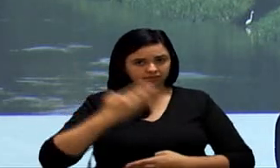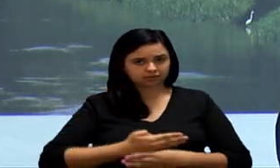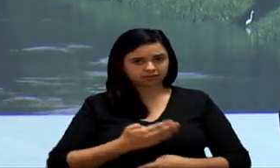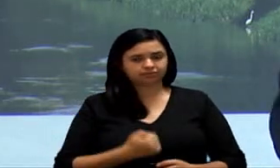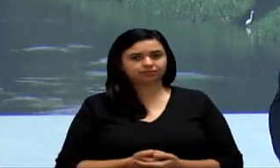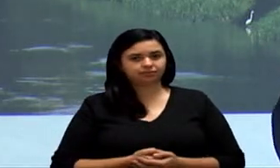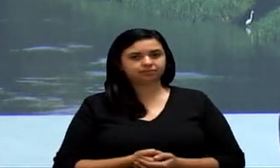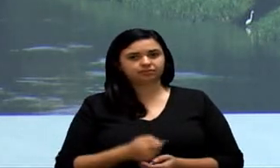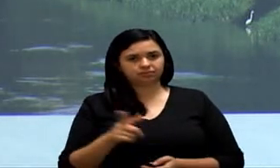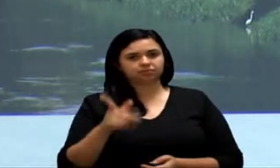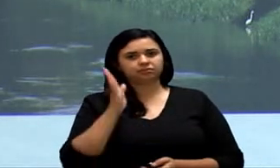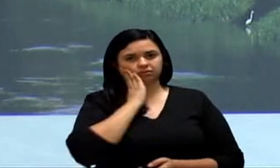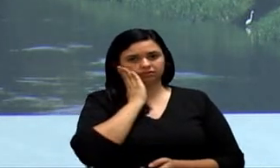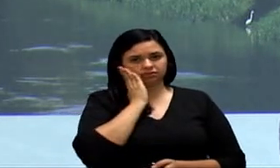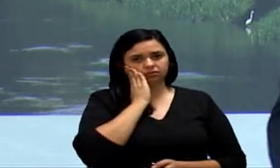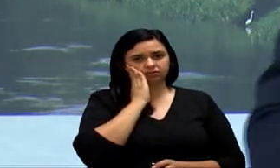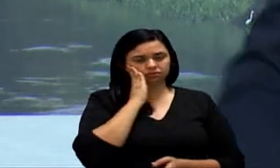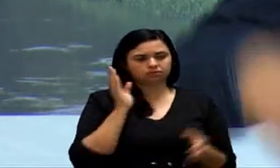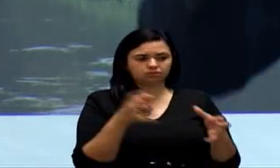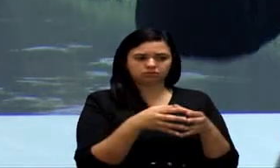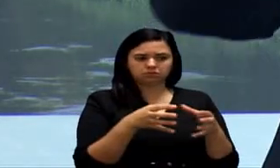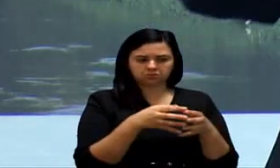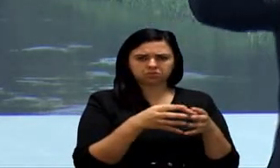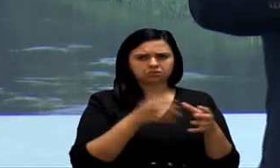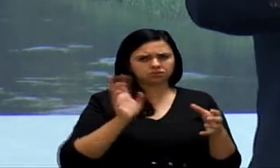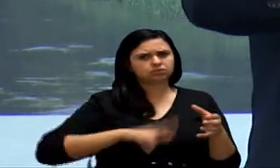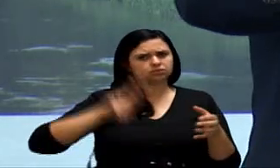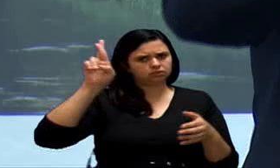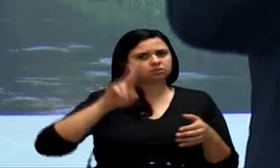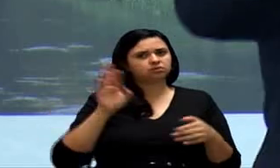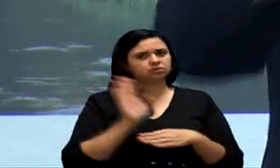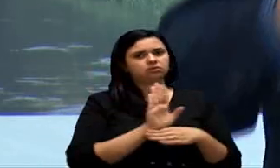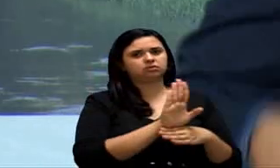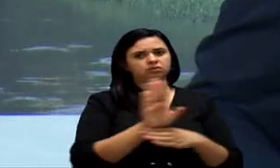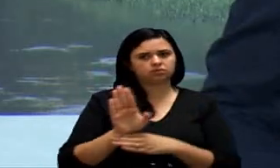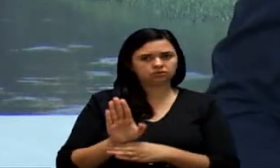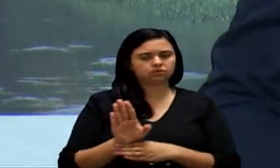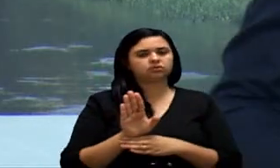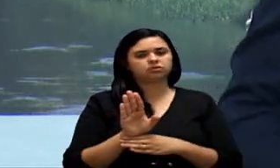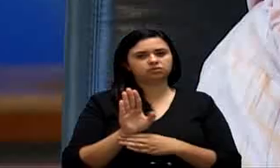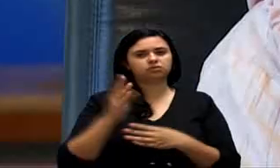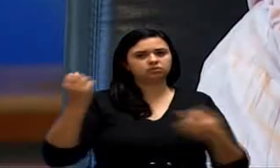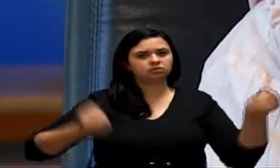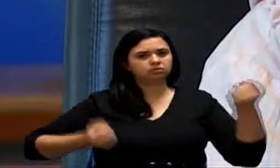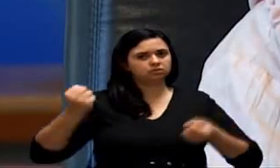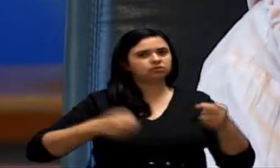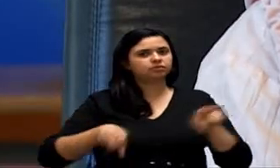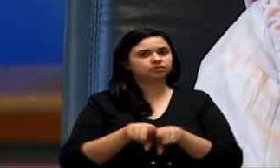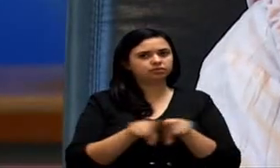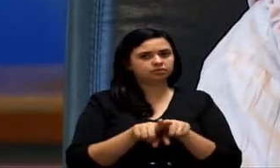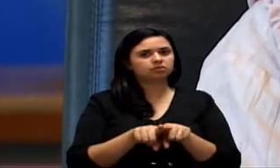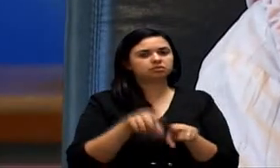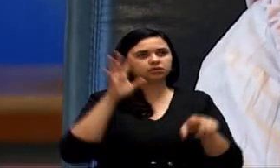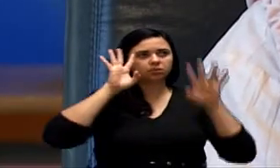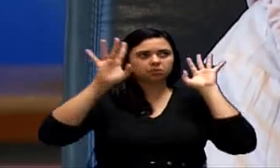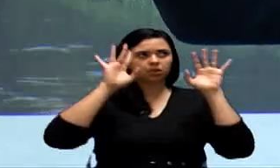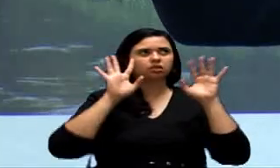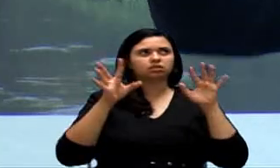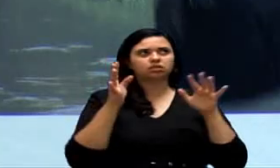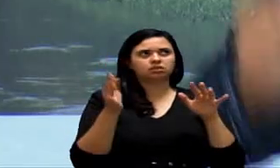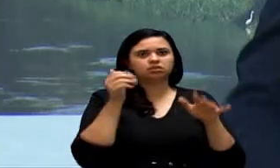Brasil no caminhão e no peito. E as mulheres vão viajar, Yara, pensando nas mulheres, com os companheiros. E quando vai